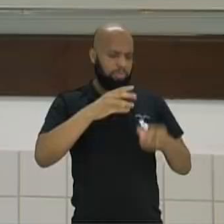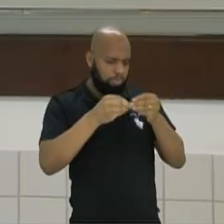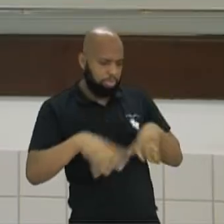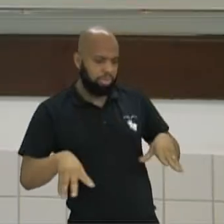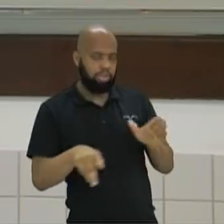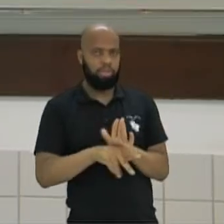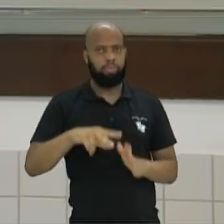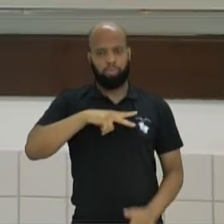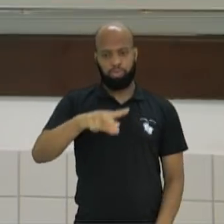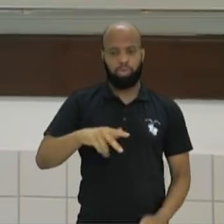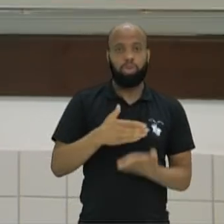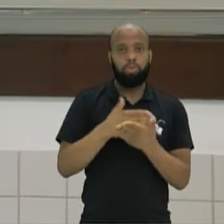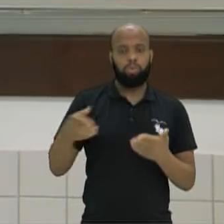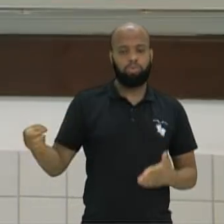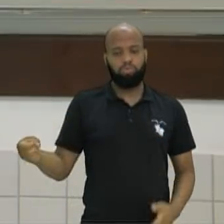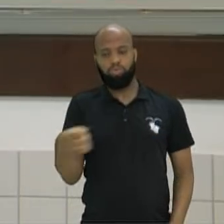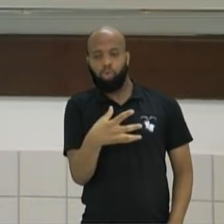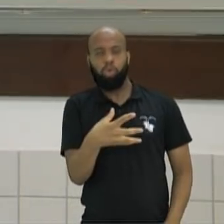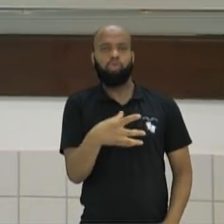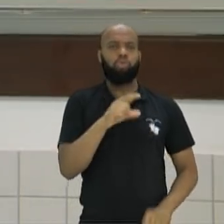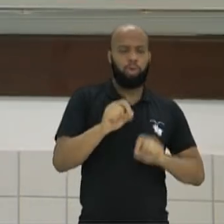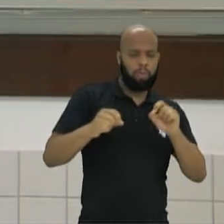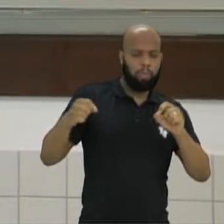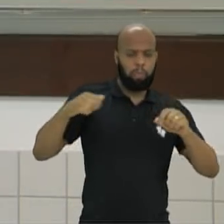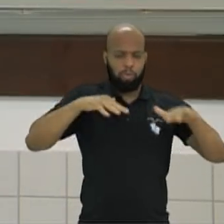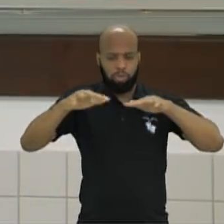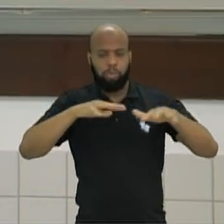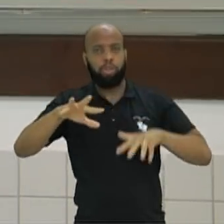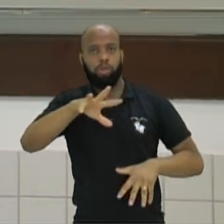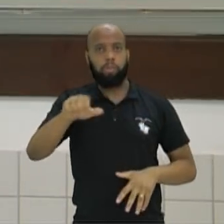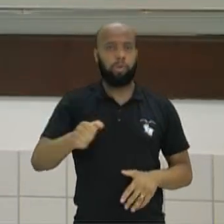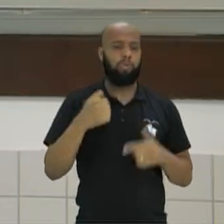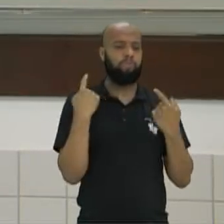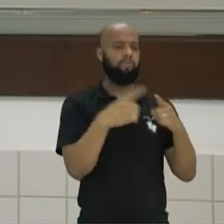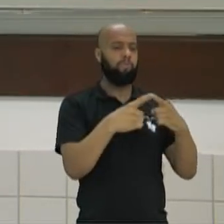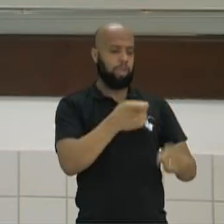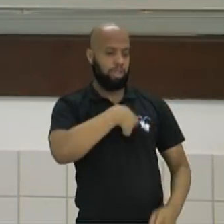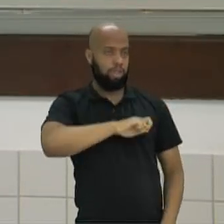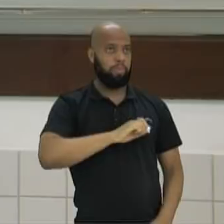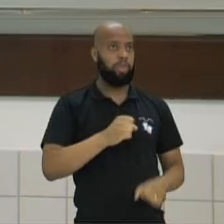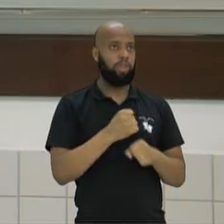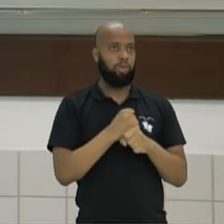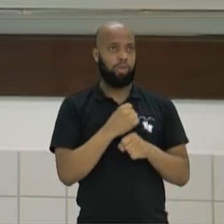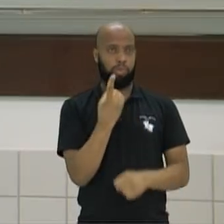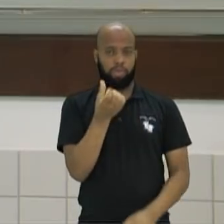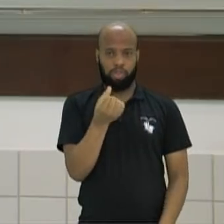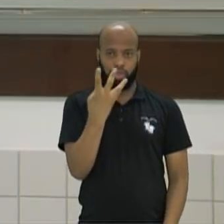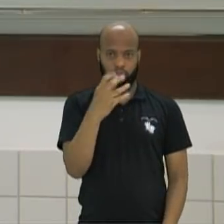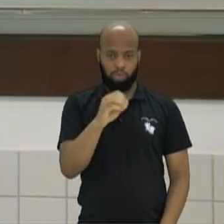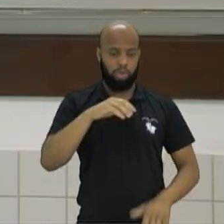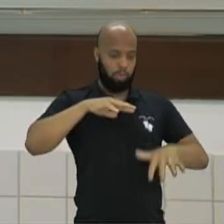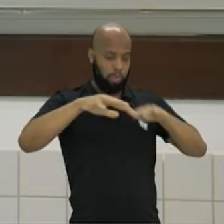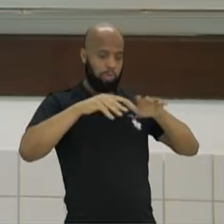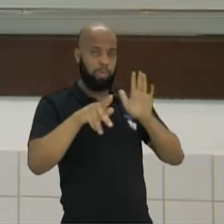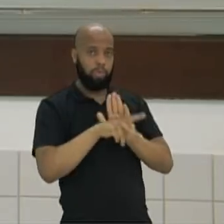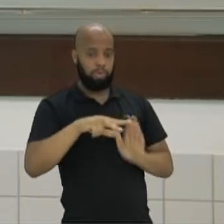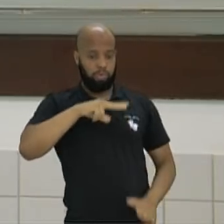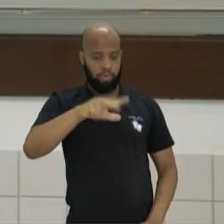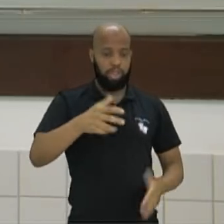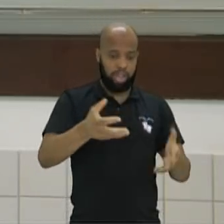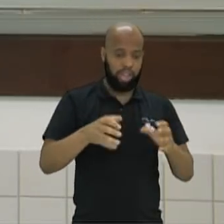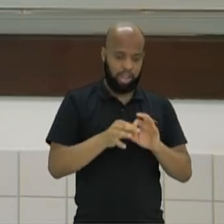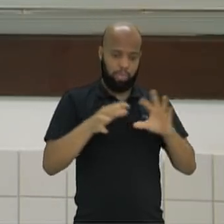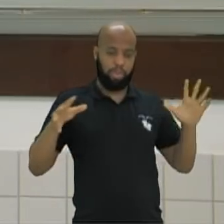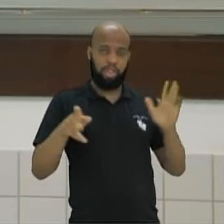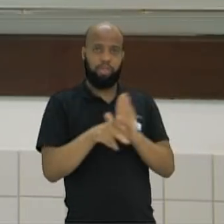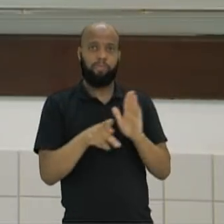um movimento, né? Então pegaram em armas contra a Espanha em 1640, um movimento português para conseguir libertar-se